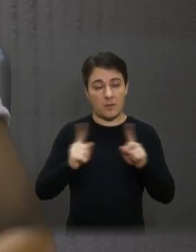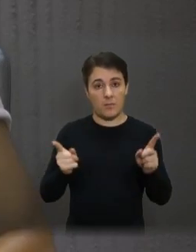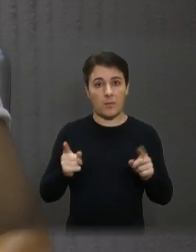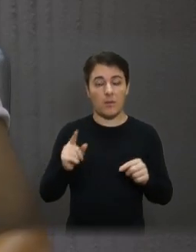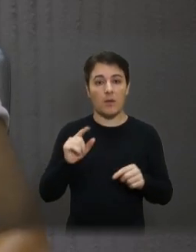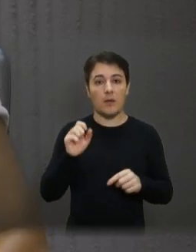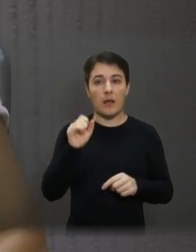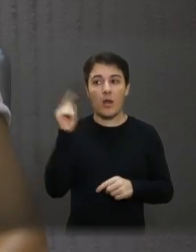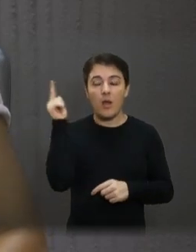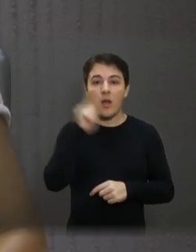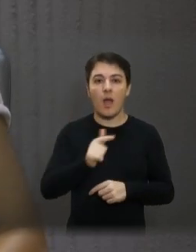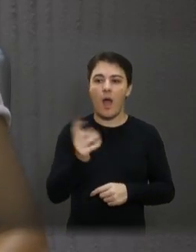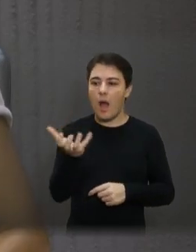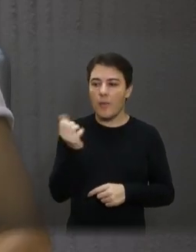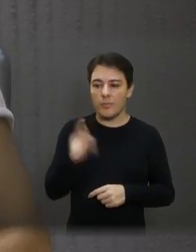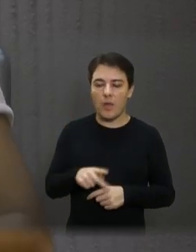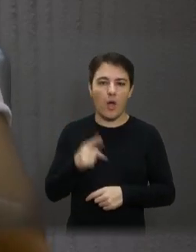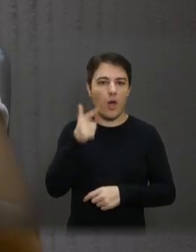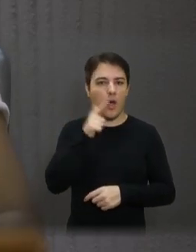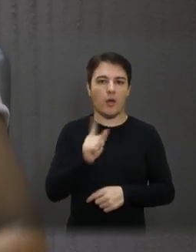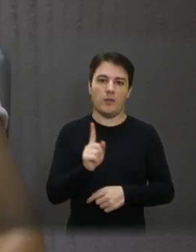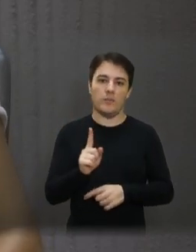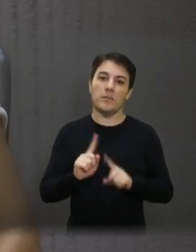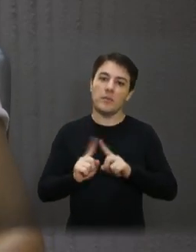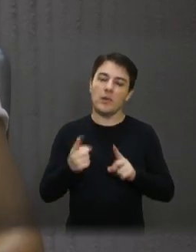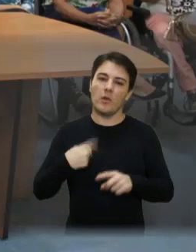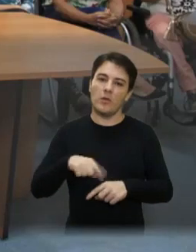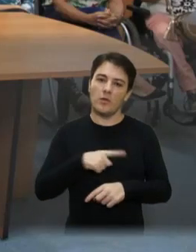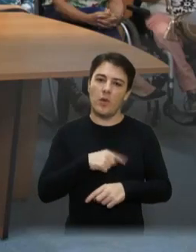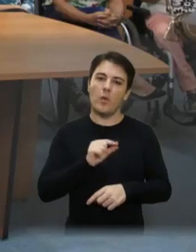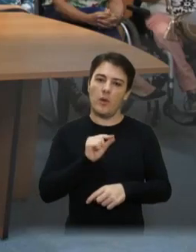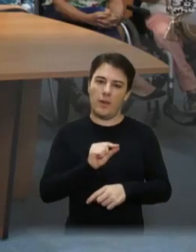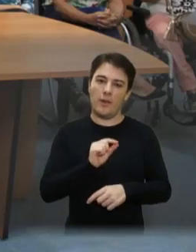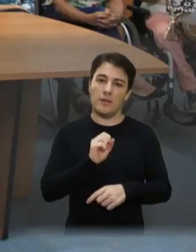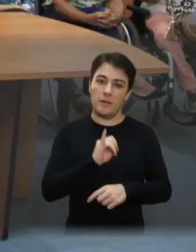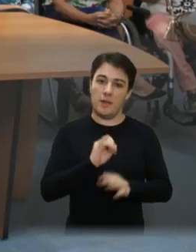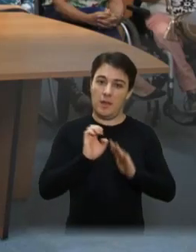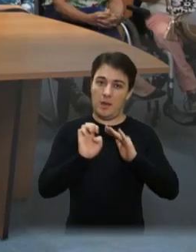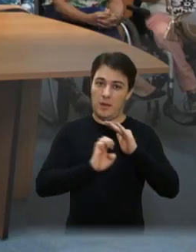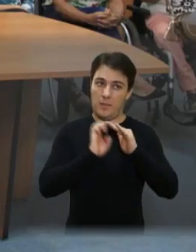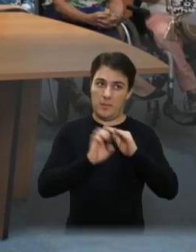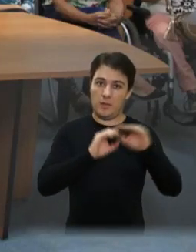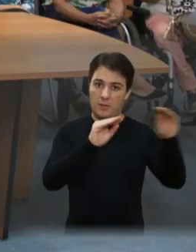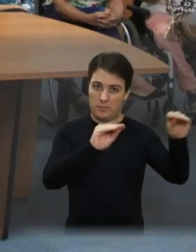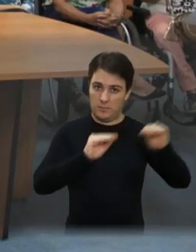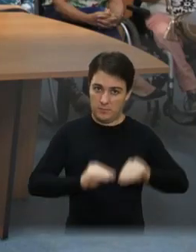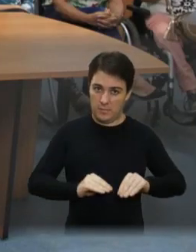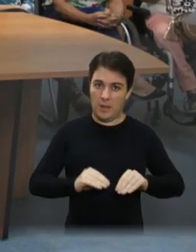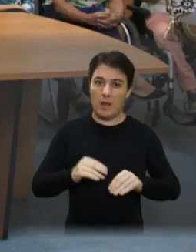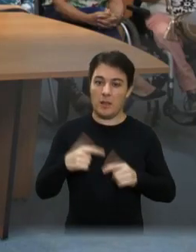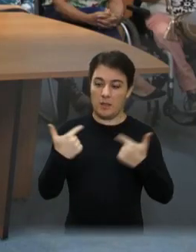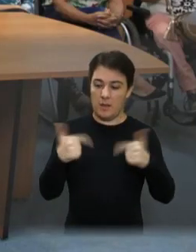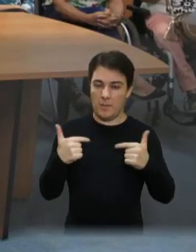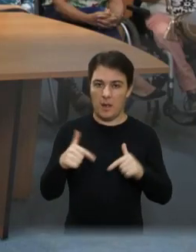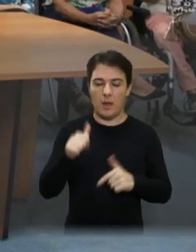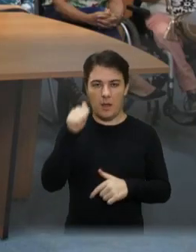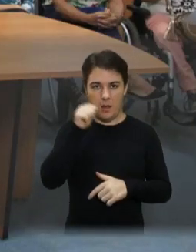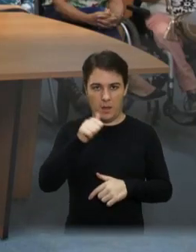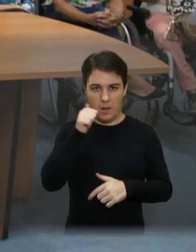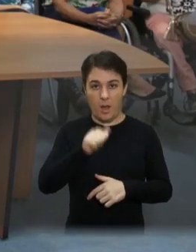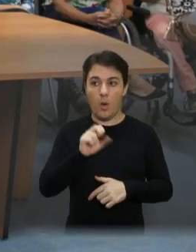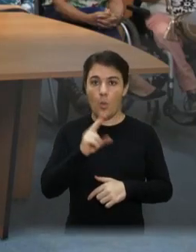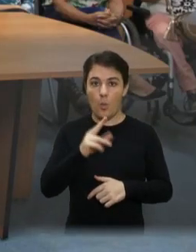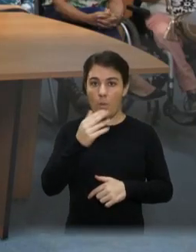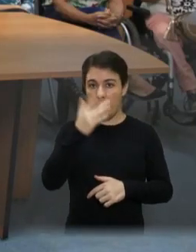para conseguir aposentar que nós fizemos então incentivos fiscais a empresa que vier para cá que a mão de obra Feminina ou então da pessoa com